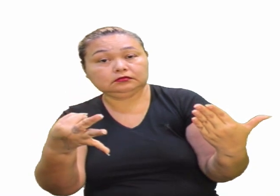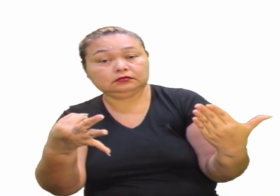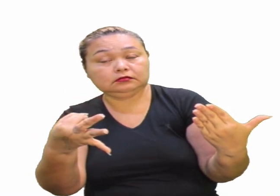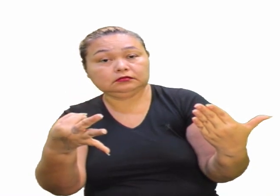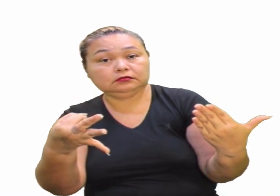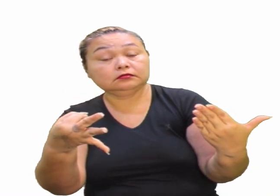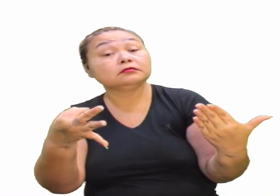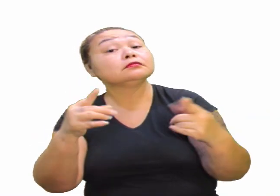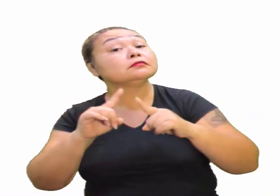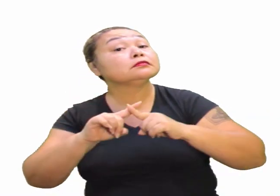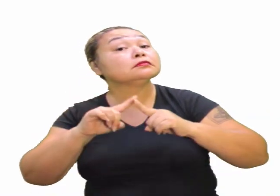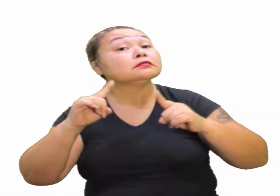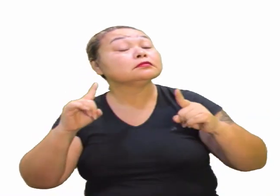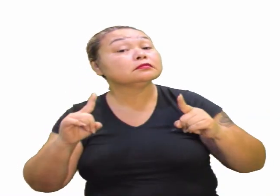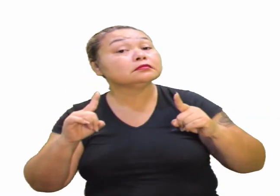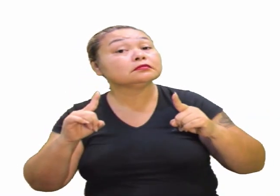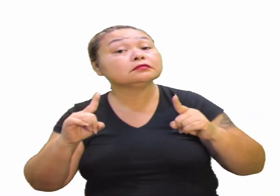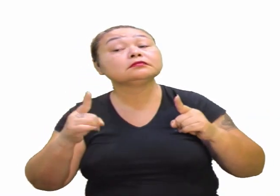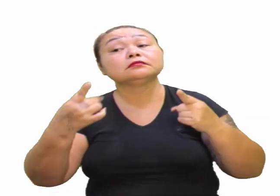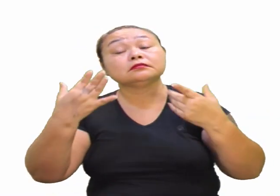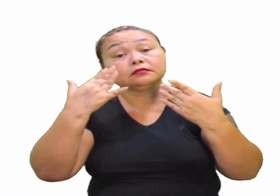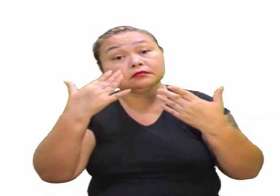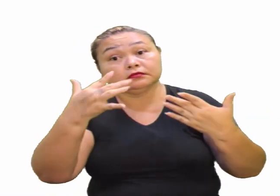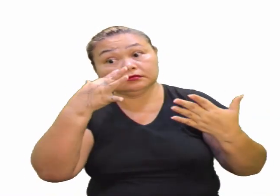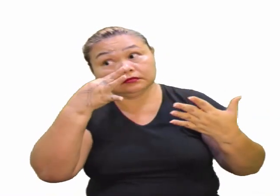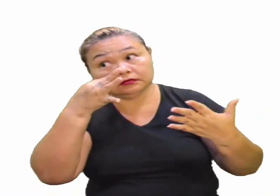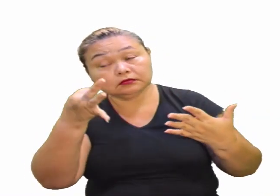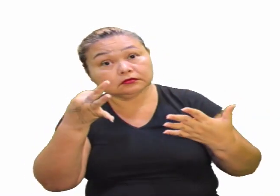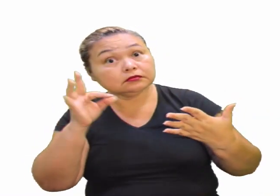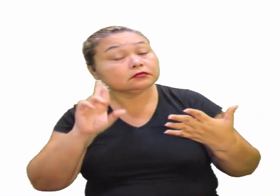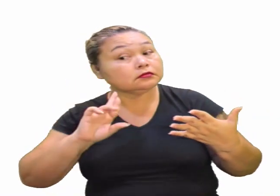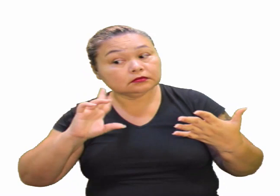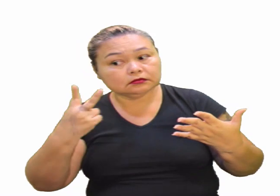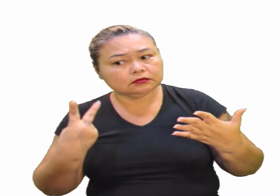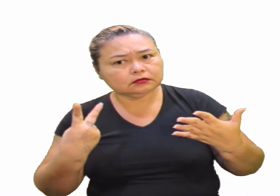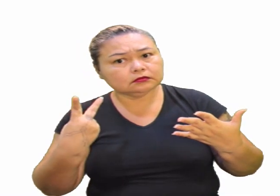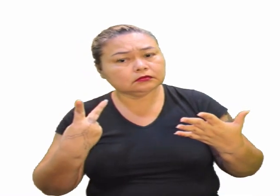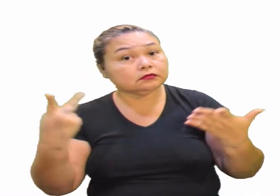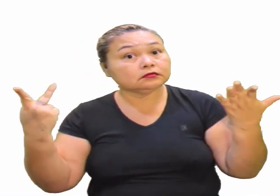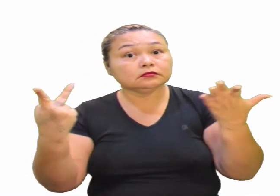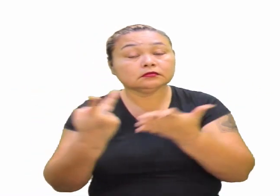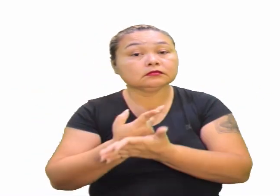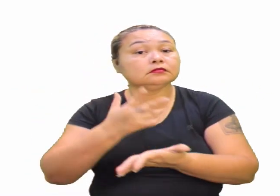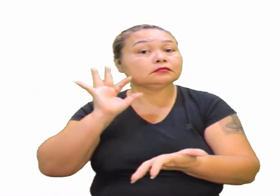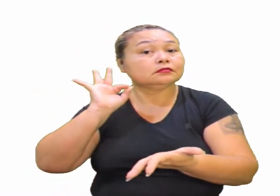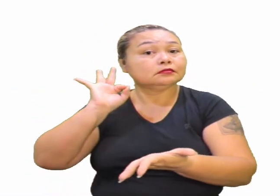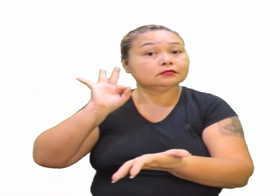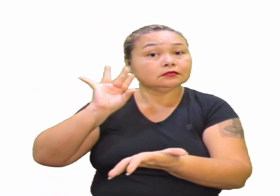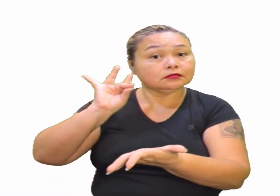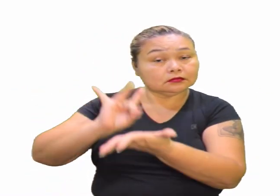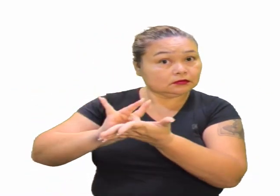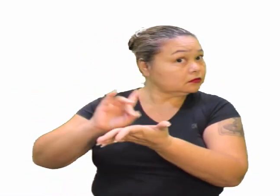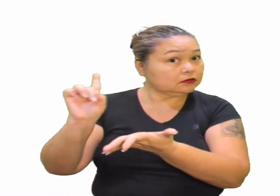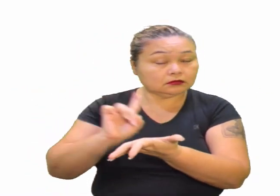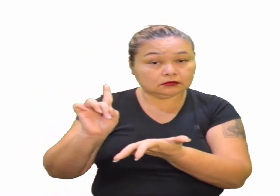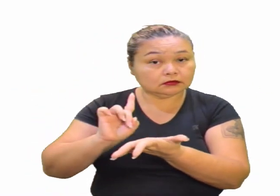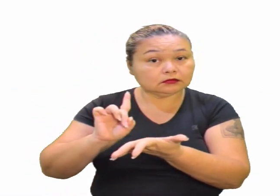evidências, mas prova e evidência não são fatos, Fato é uma